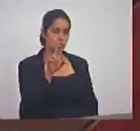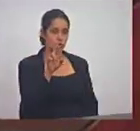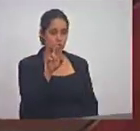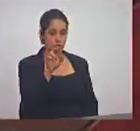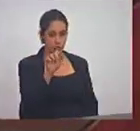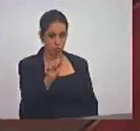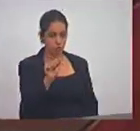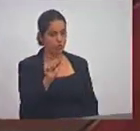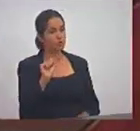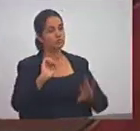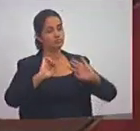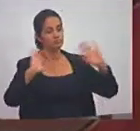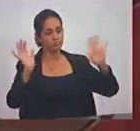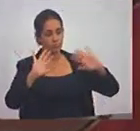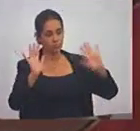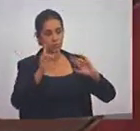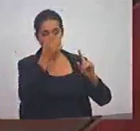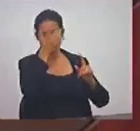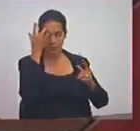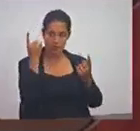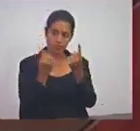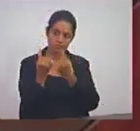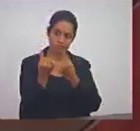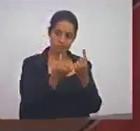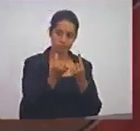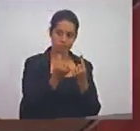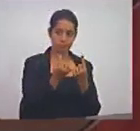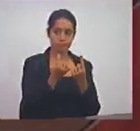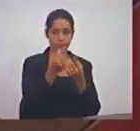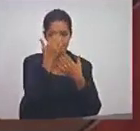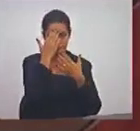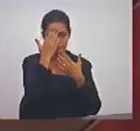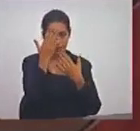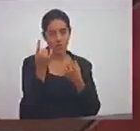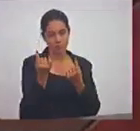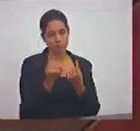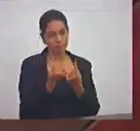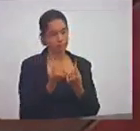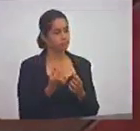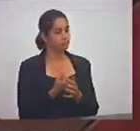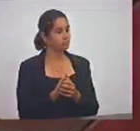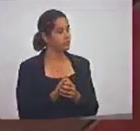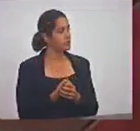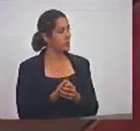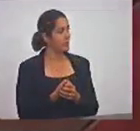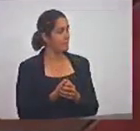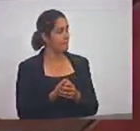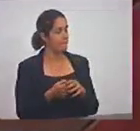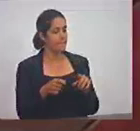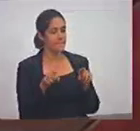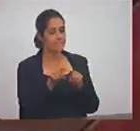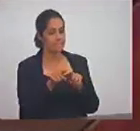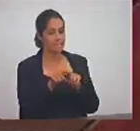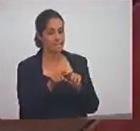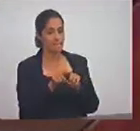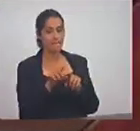todos que estão aqui presentes, agradecer pela presença, ao Christian Nakabashi, né, que esteve comigo em São